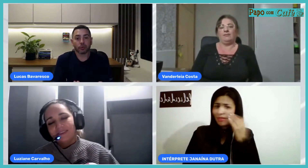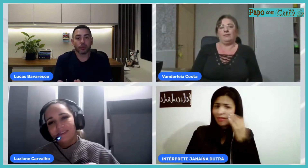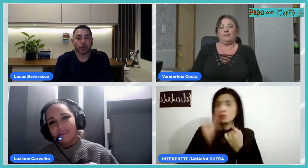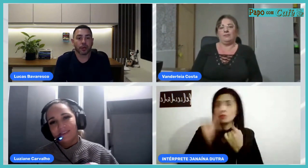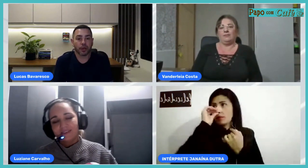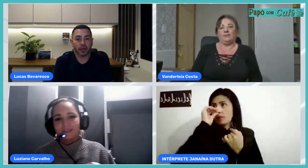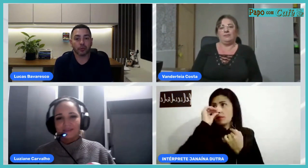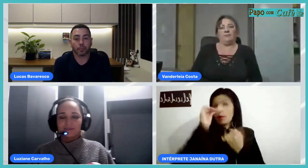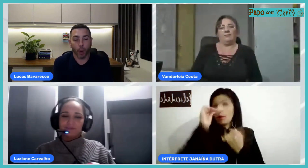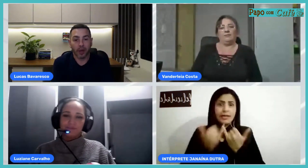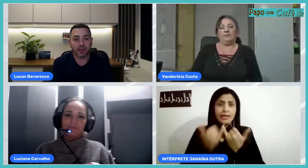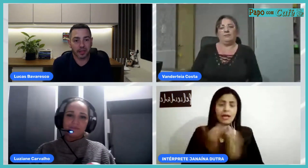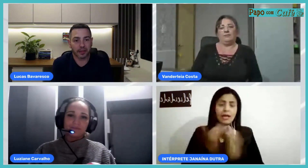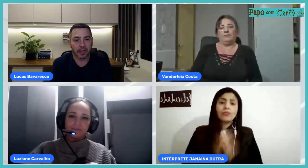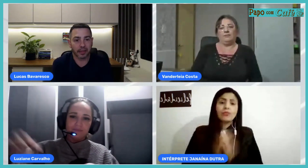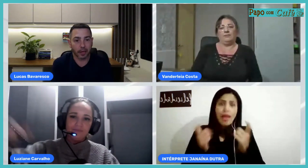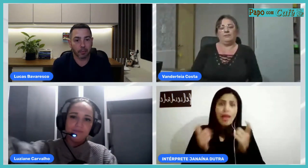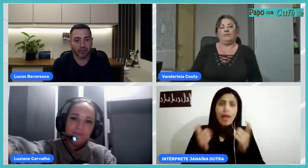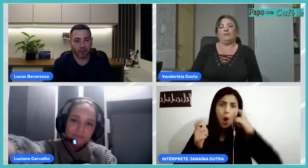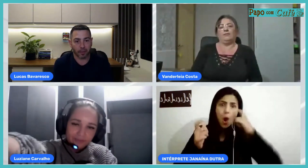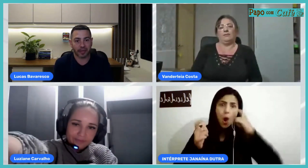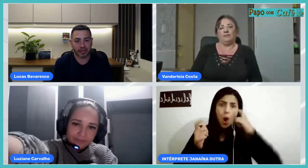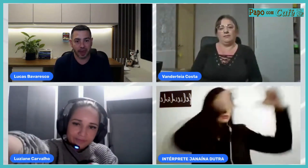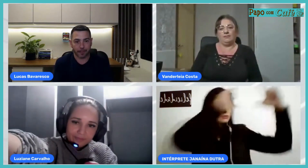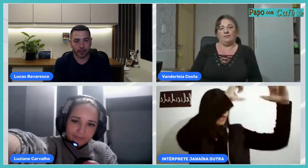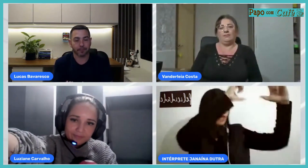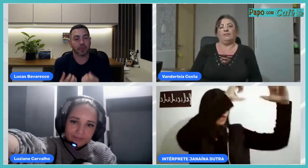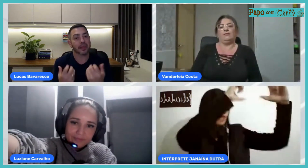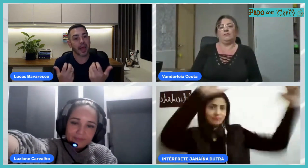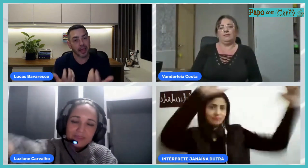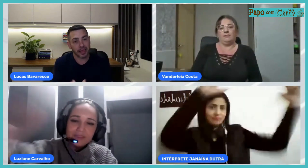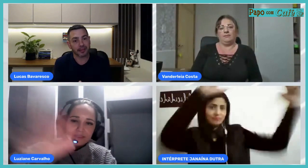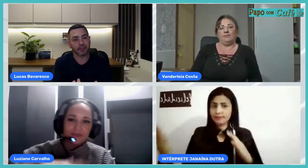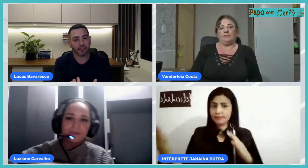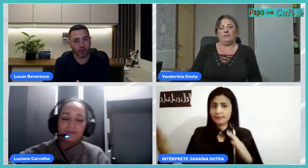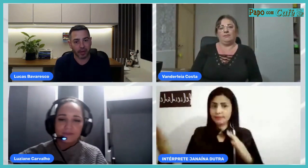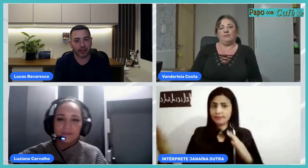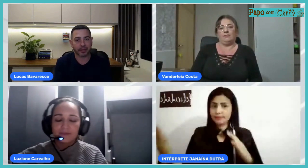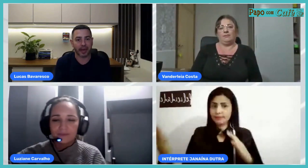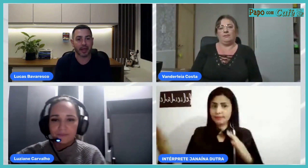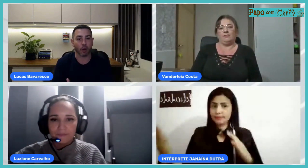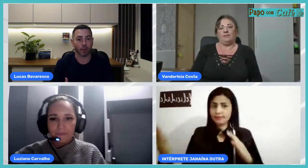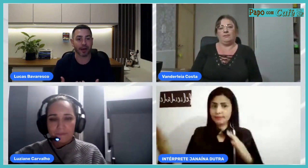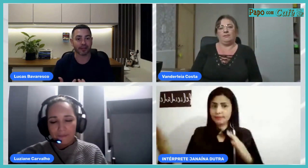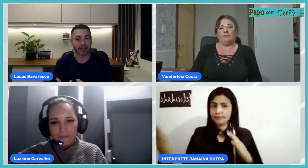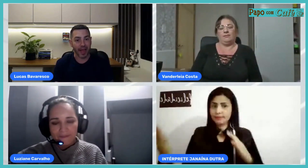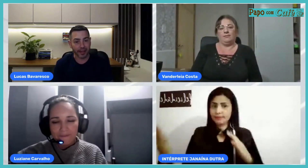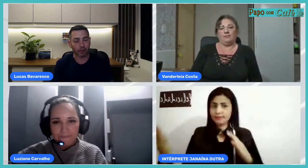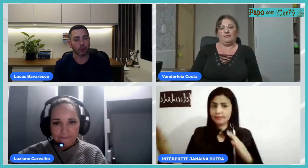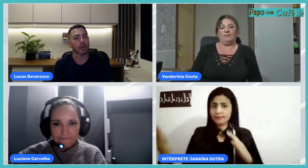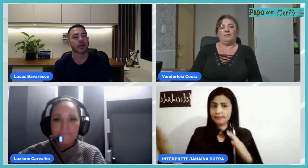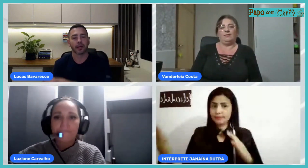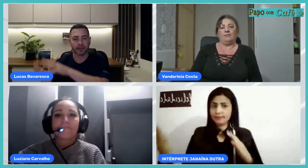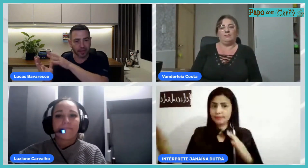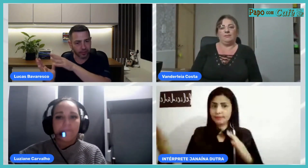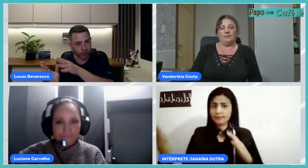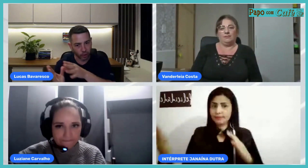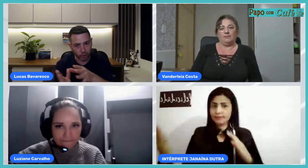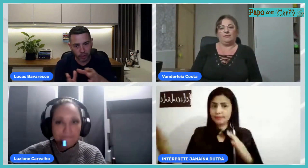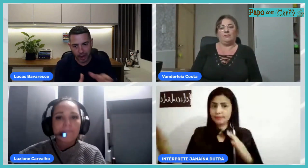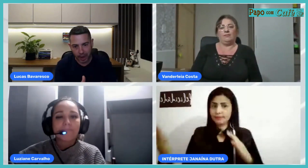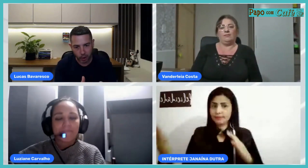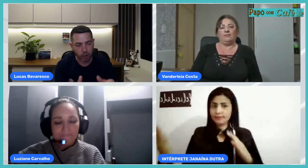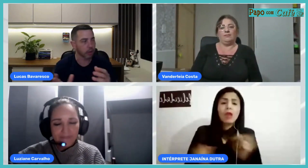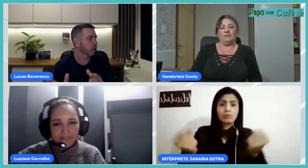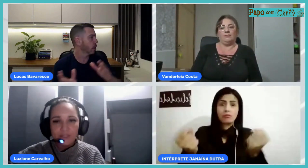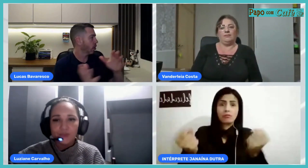o surdo dirigindo possa entender de uma forma mais rápida. E aí, se for a entrar em algo mais técnico,